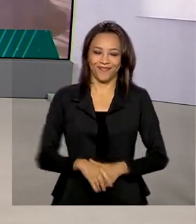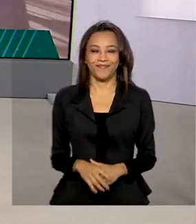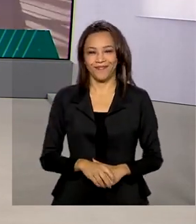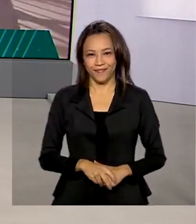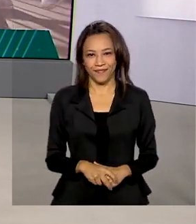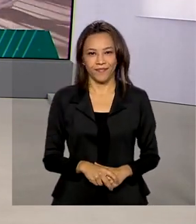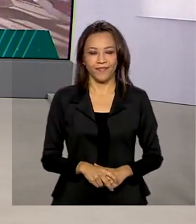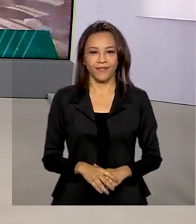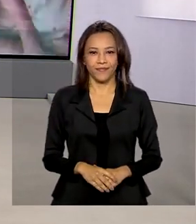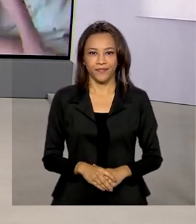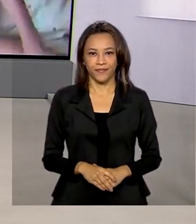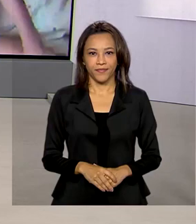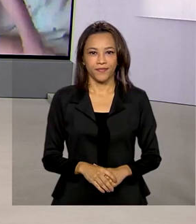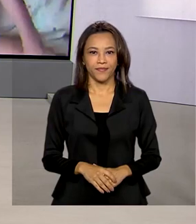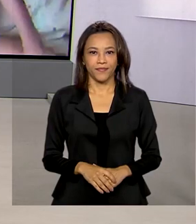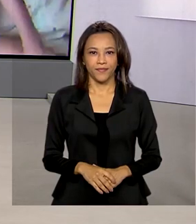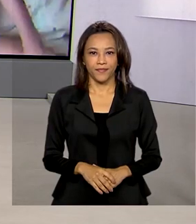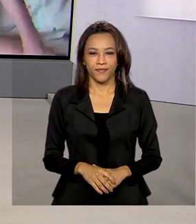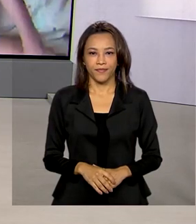E aí